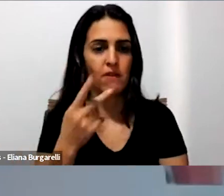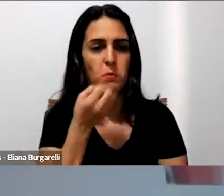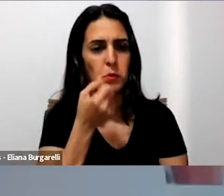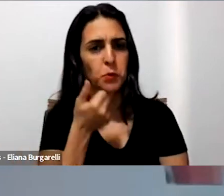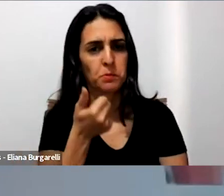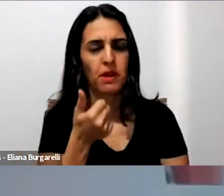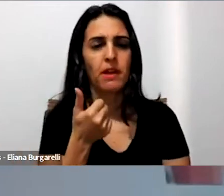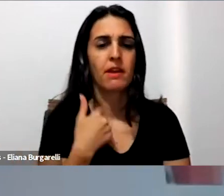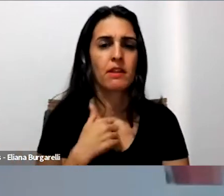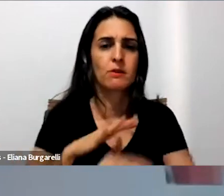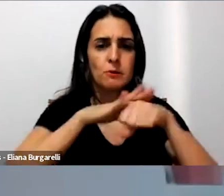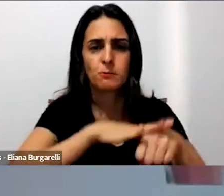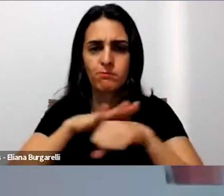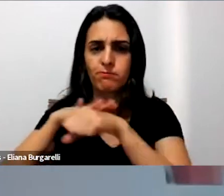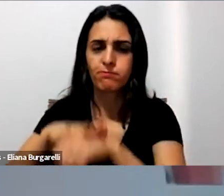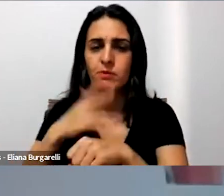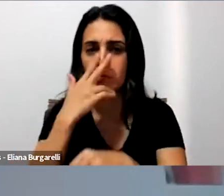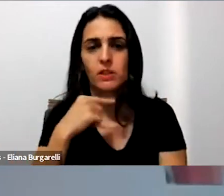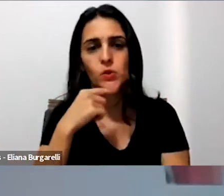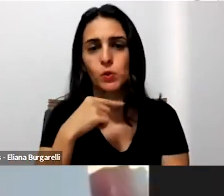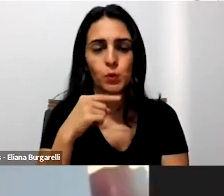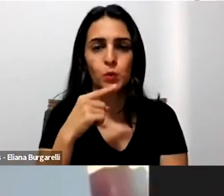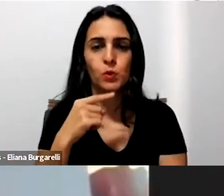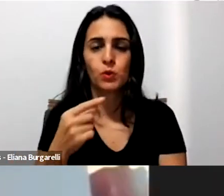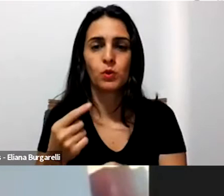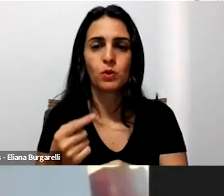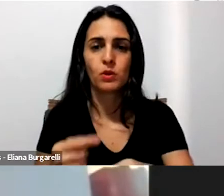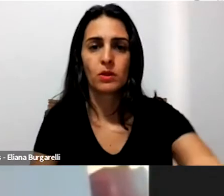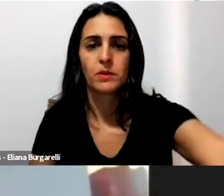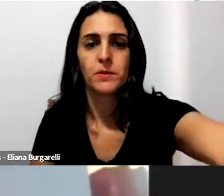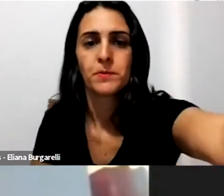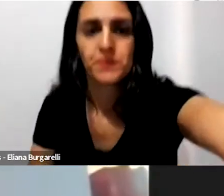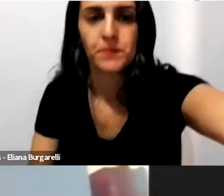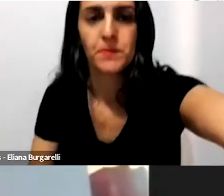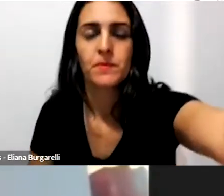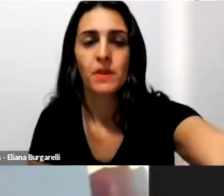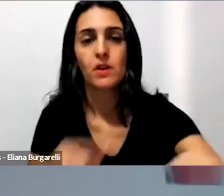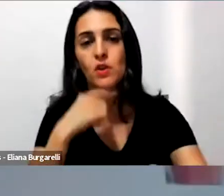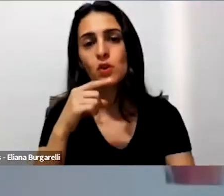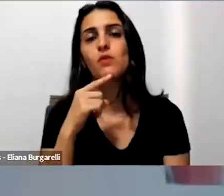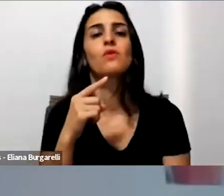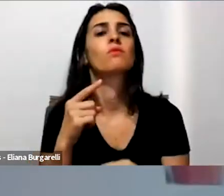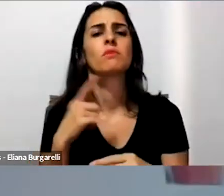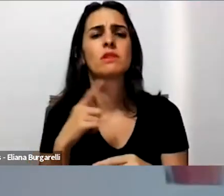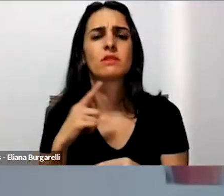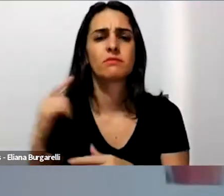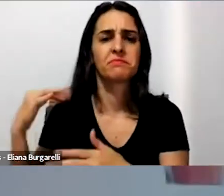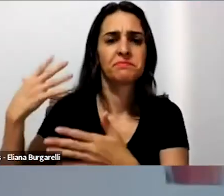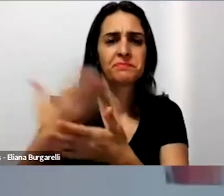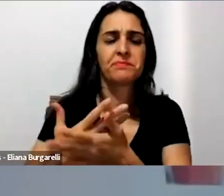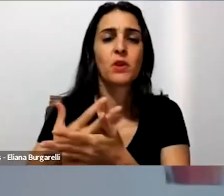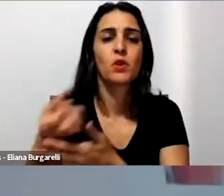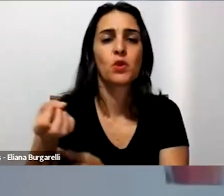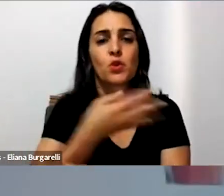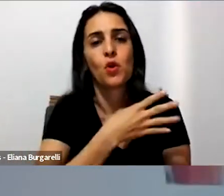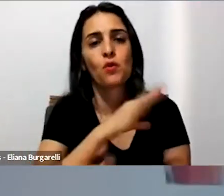muito predatórias na Amazônia, que não levam em conta critérios socioambientais, mas tem sim uma construção enorme, fazendo um novo modelo